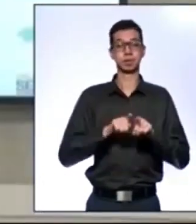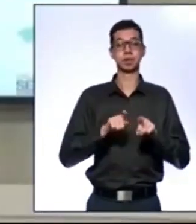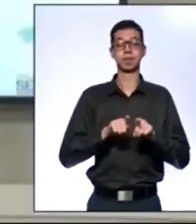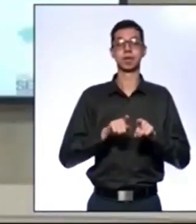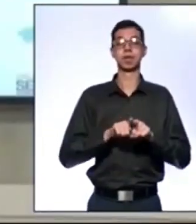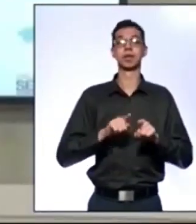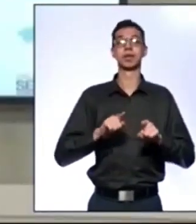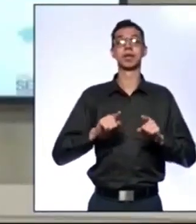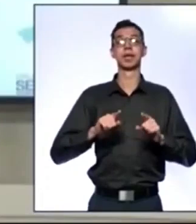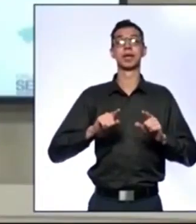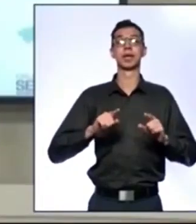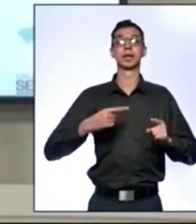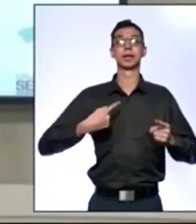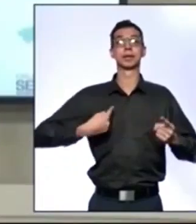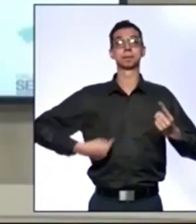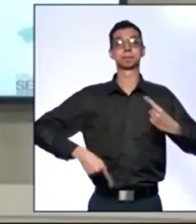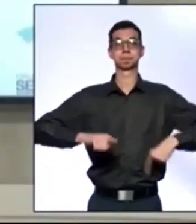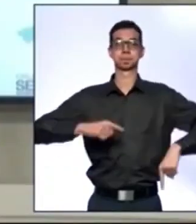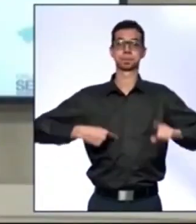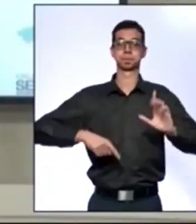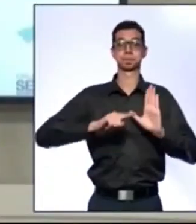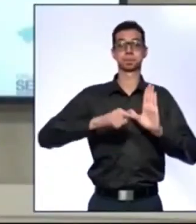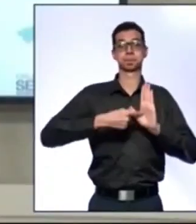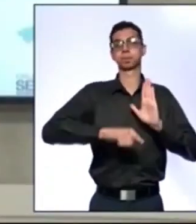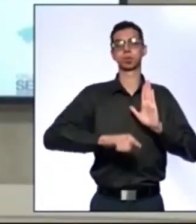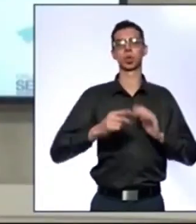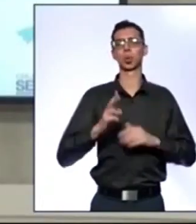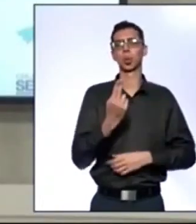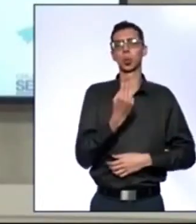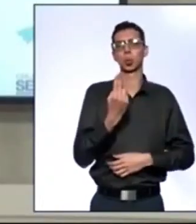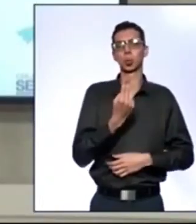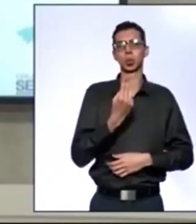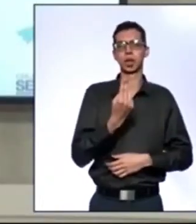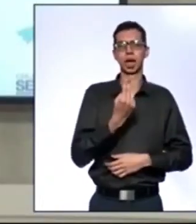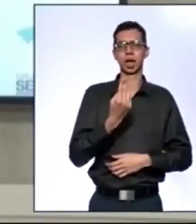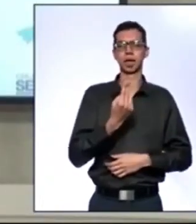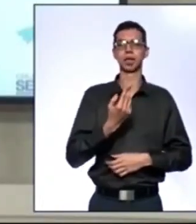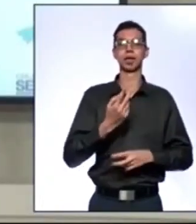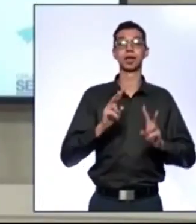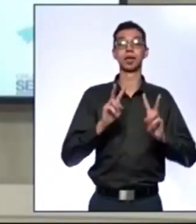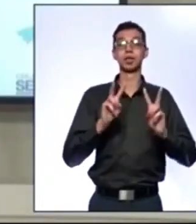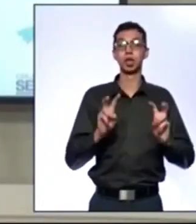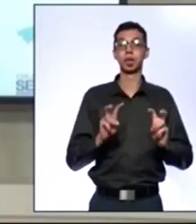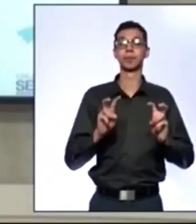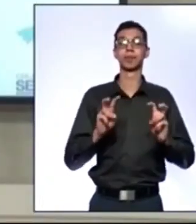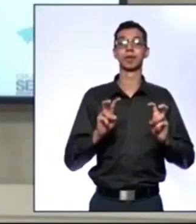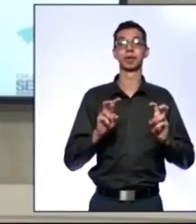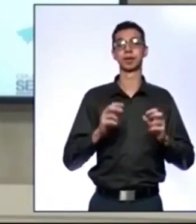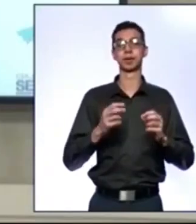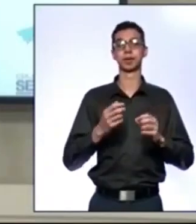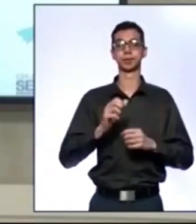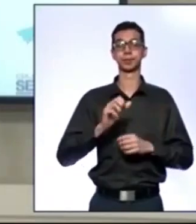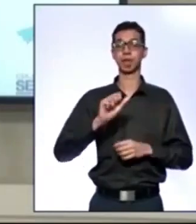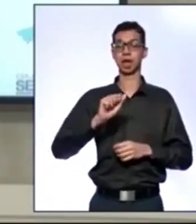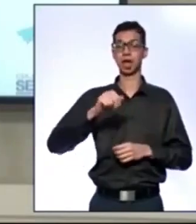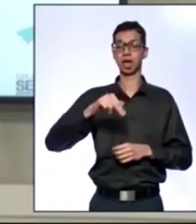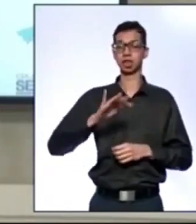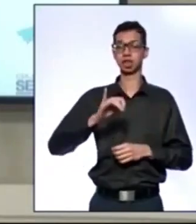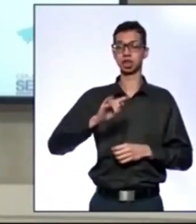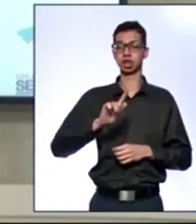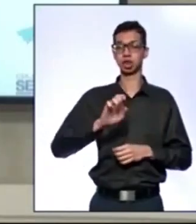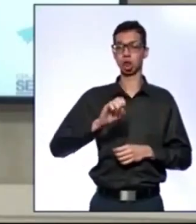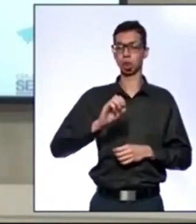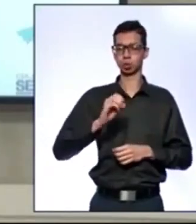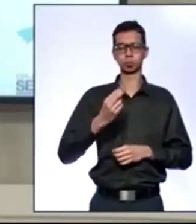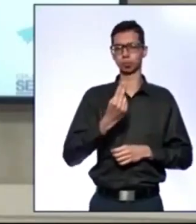que não interagiram com esse antígeno. Então perceba, isso é extremamente importante. Você tem diferentes tipos